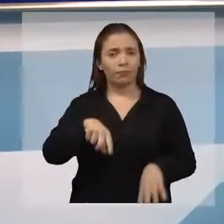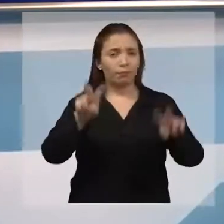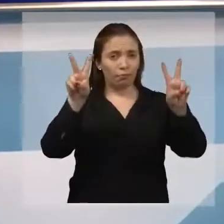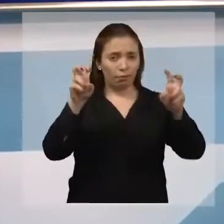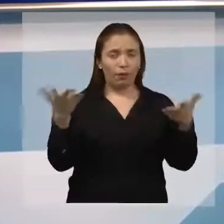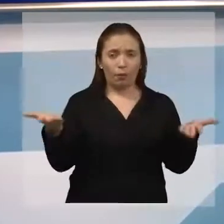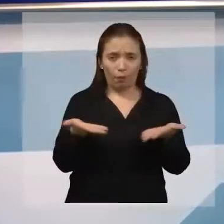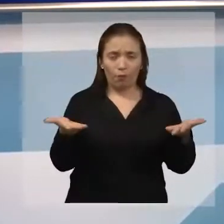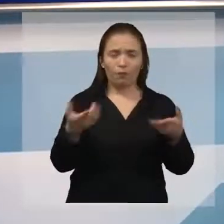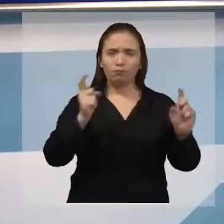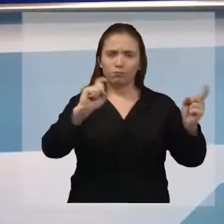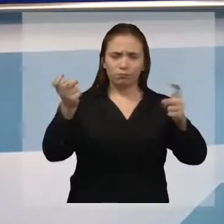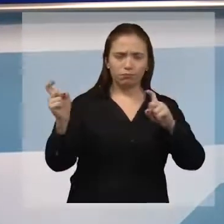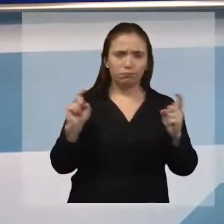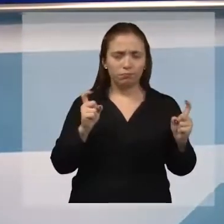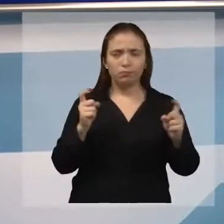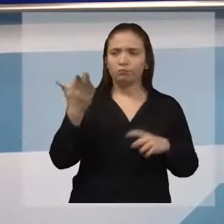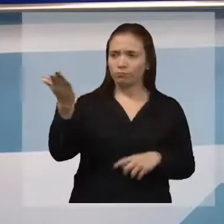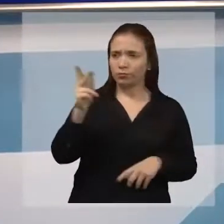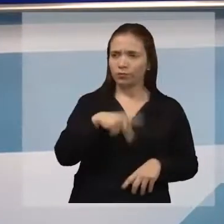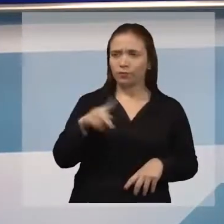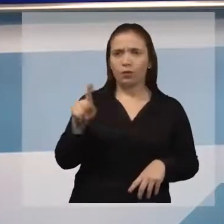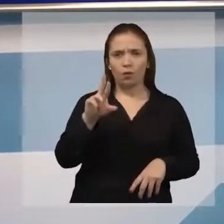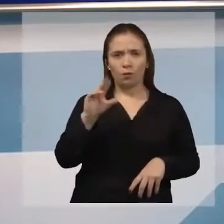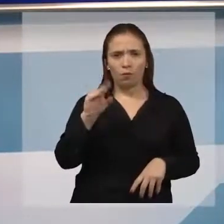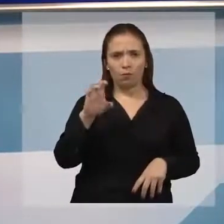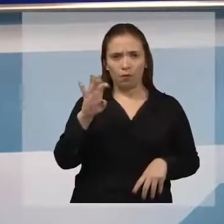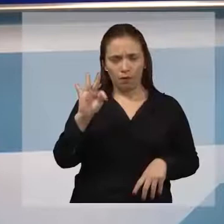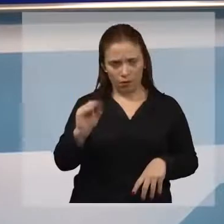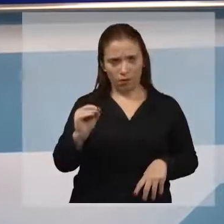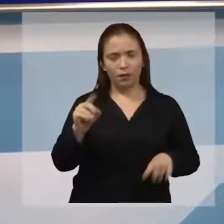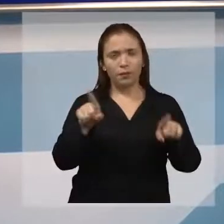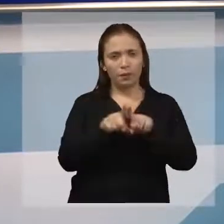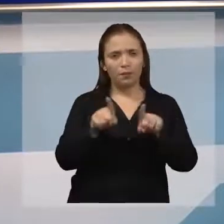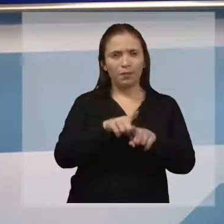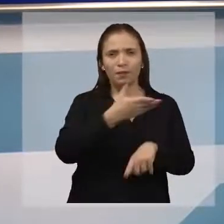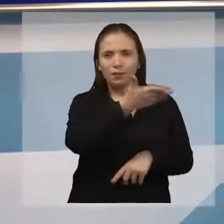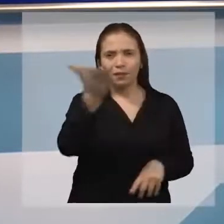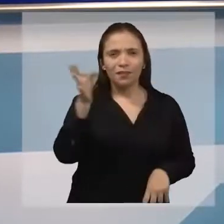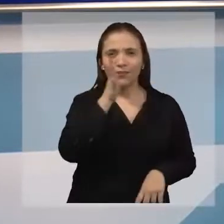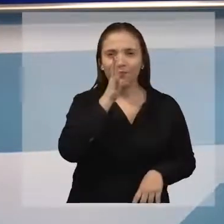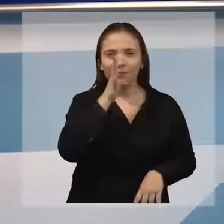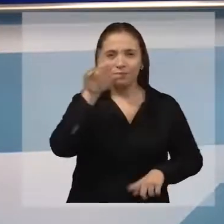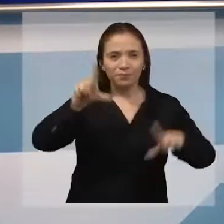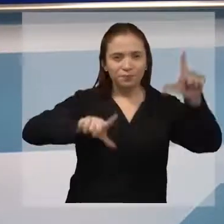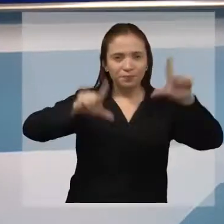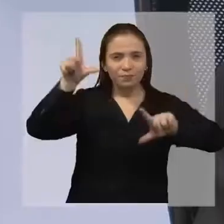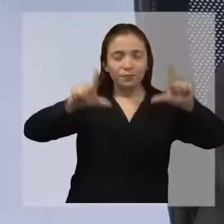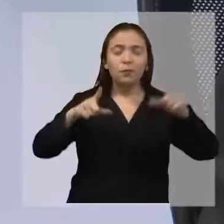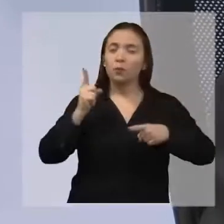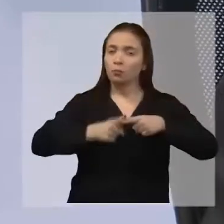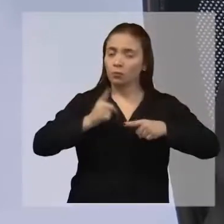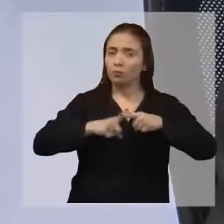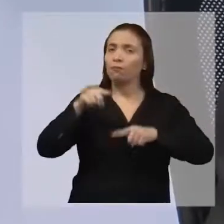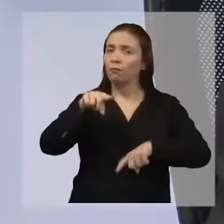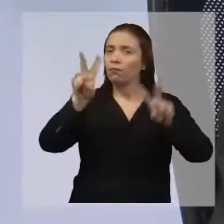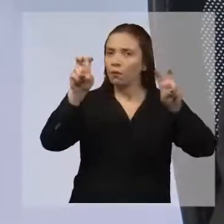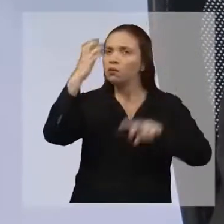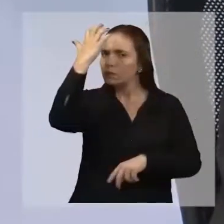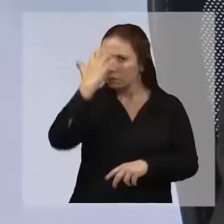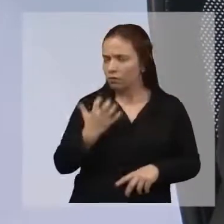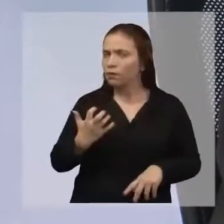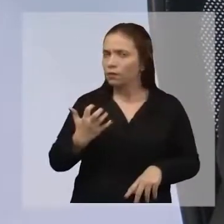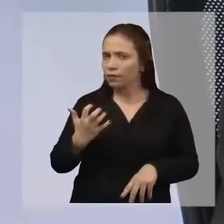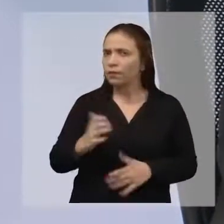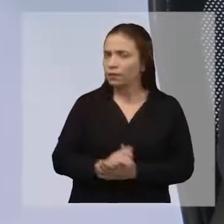Rui, Clésio e assinantes, porque é um assunto muito sério. Ele é muito sério porque você